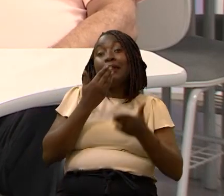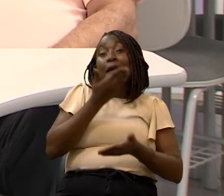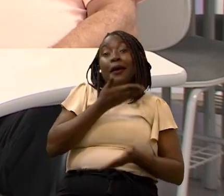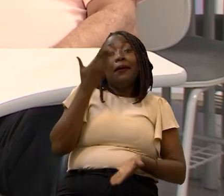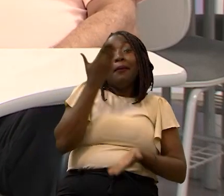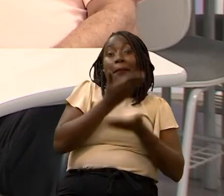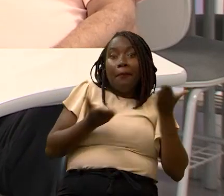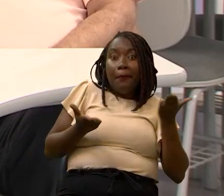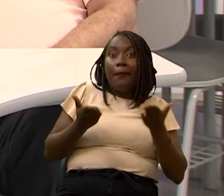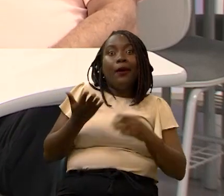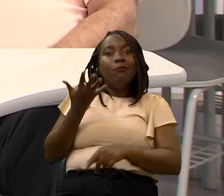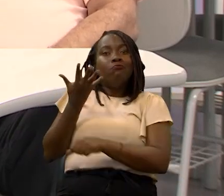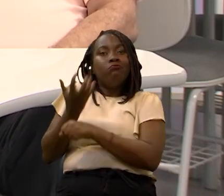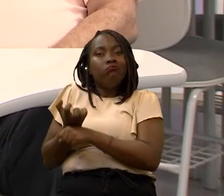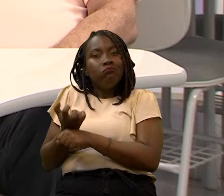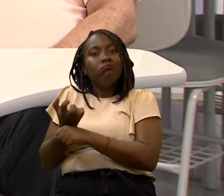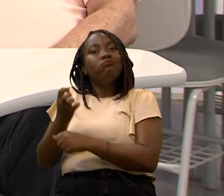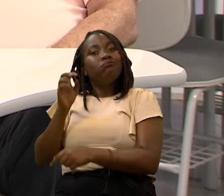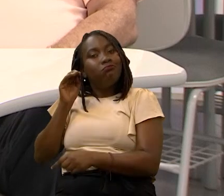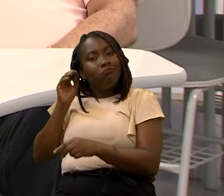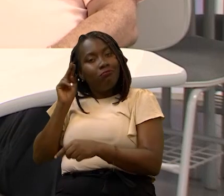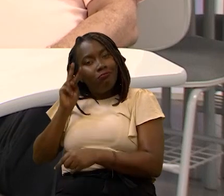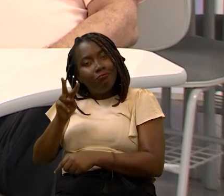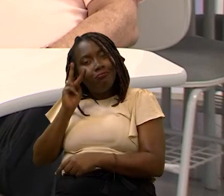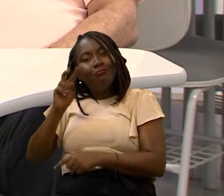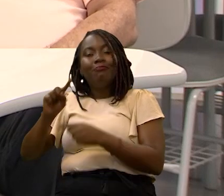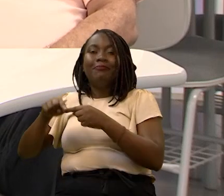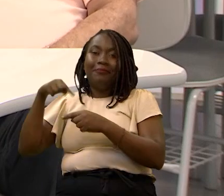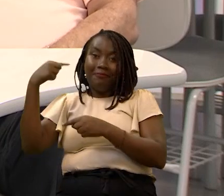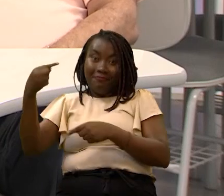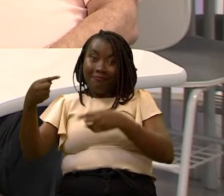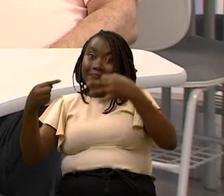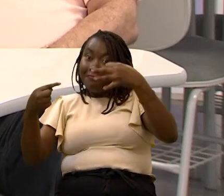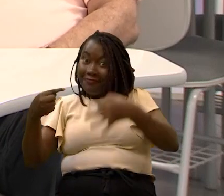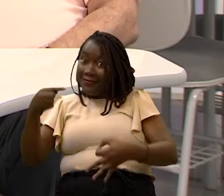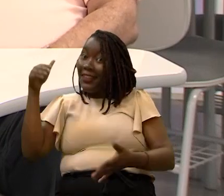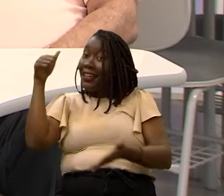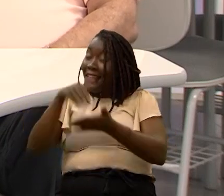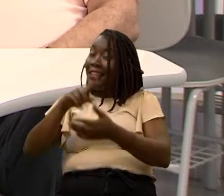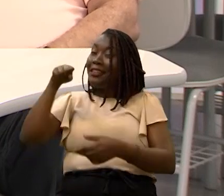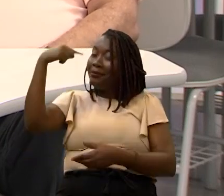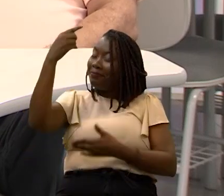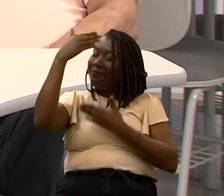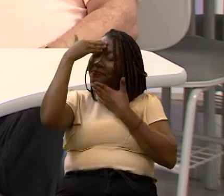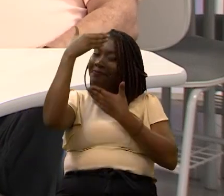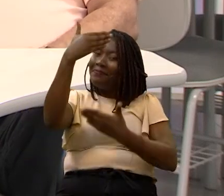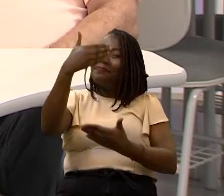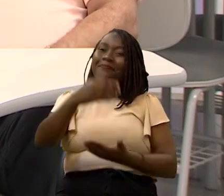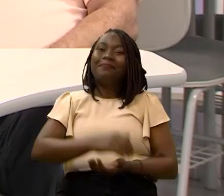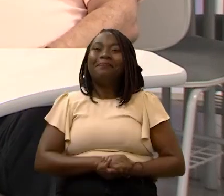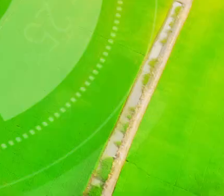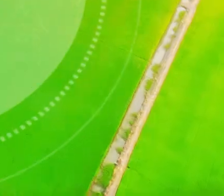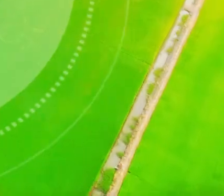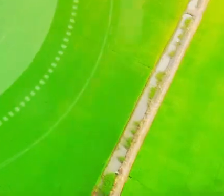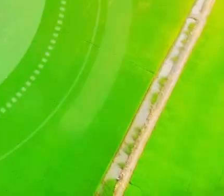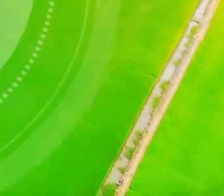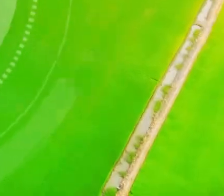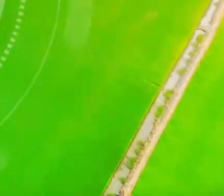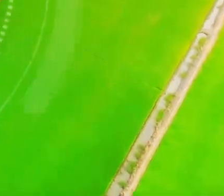você ver. Se você não conseguiu ver ao vivo, fica gravado lá para você assistir depois, tá certo? Muito obrigado e até a próxima!